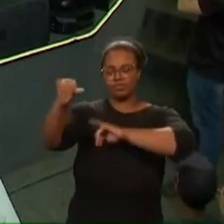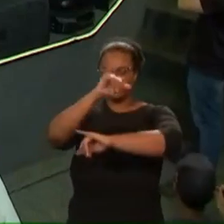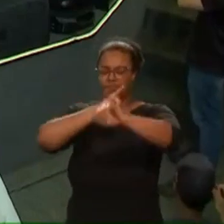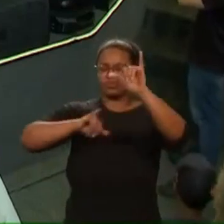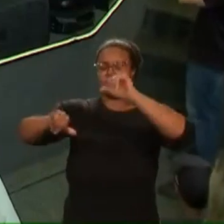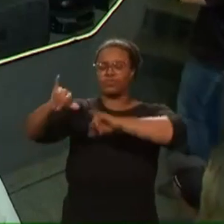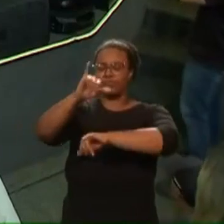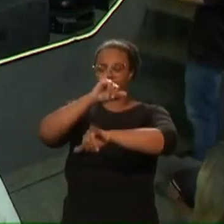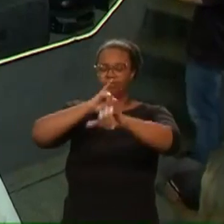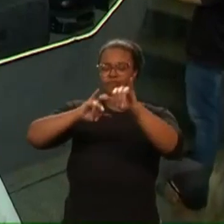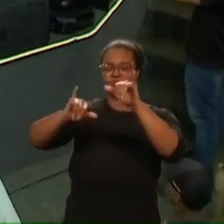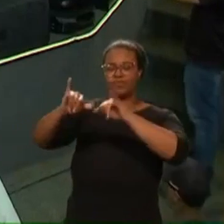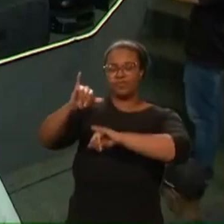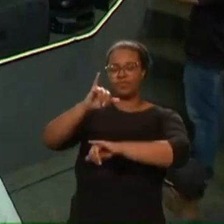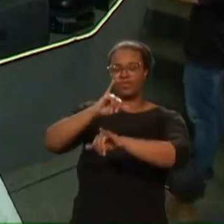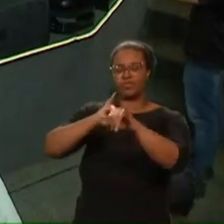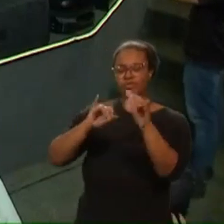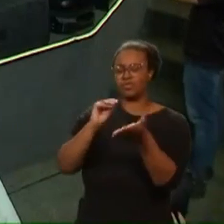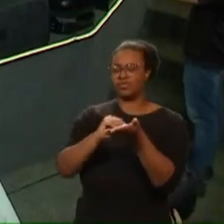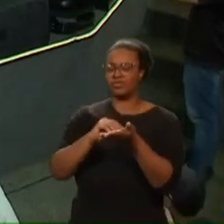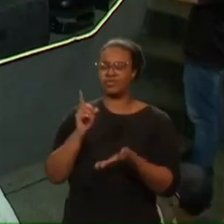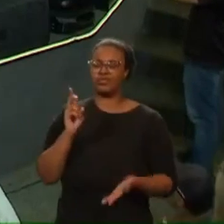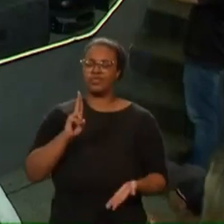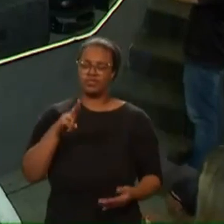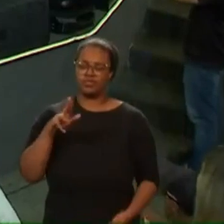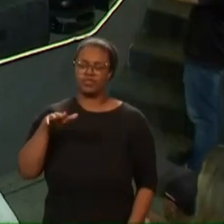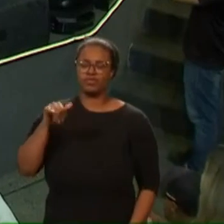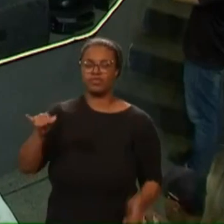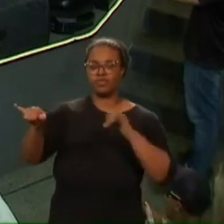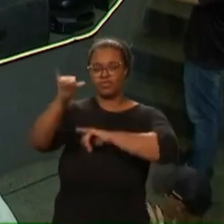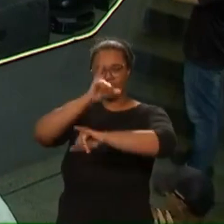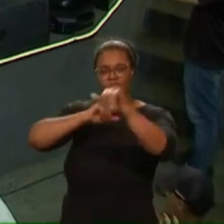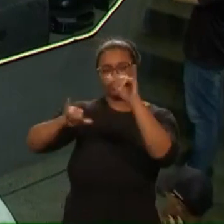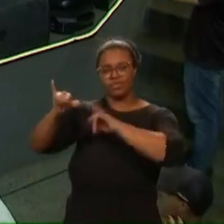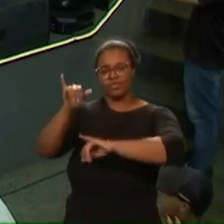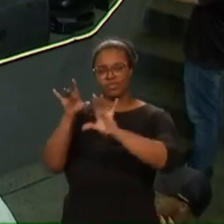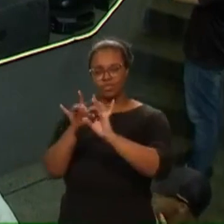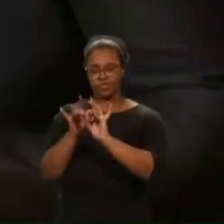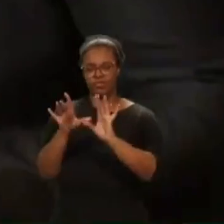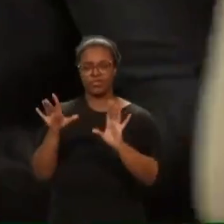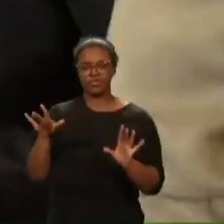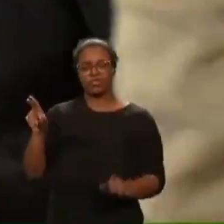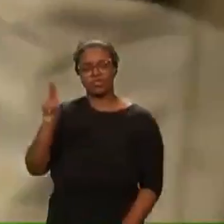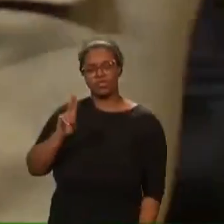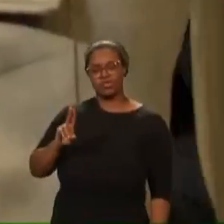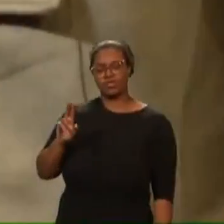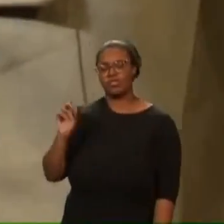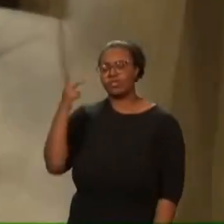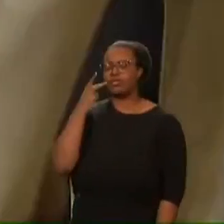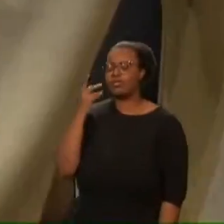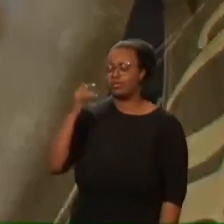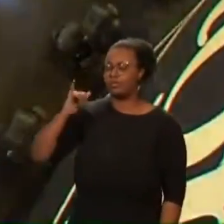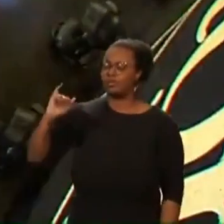sua cabeç o é legalidade liberal mesmo e Nós cremos nisso pai nós